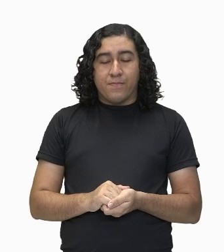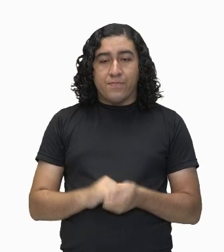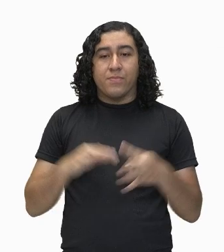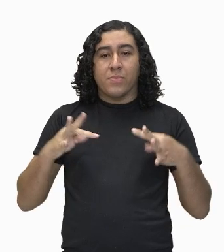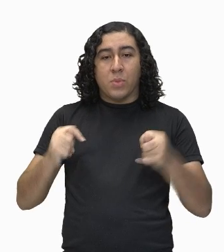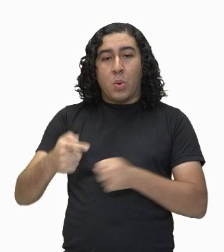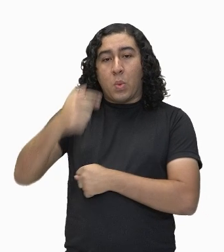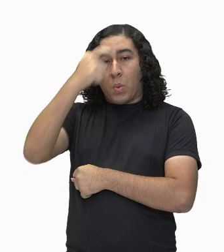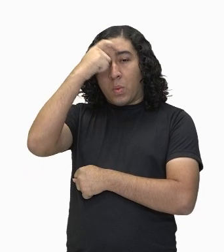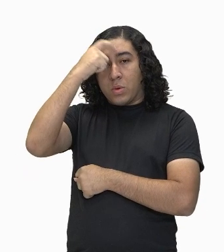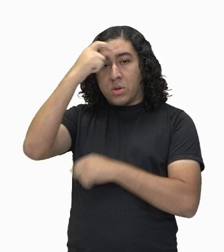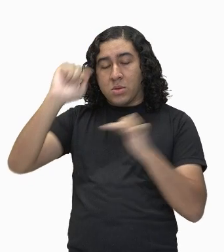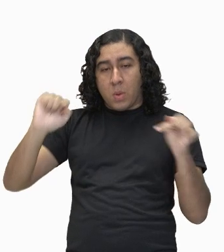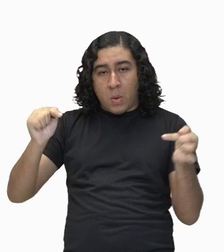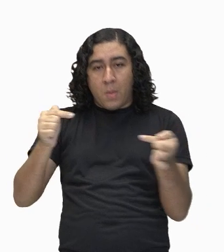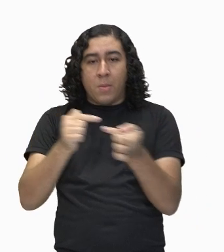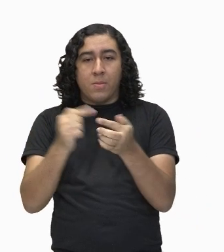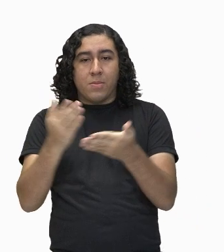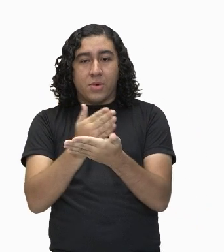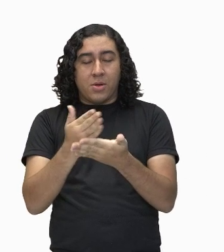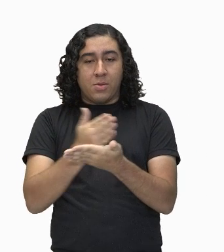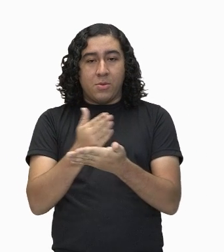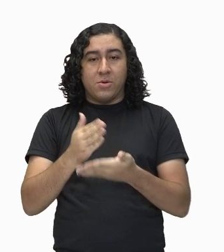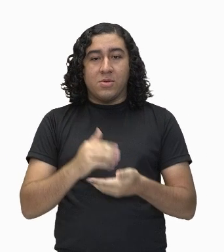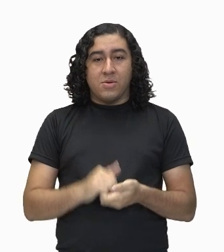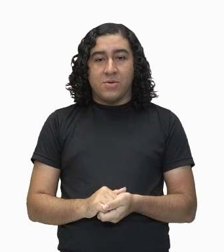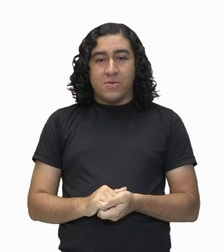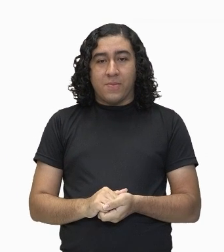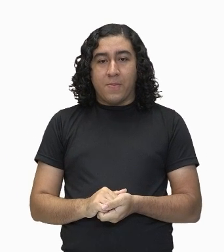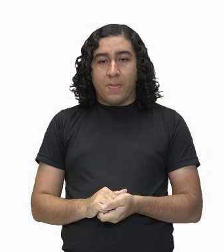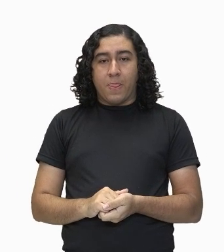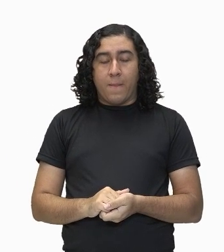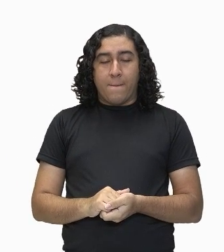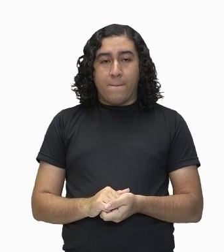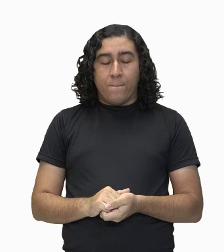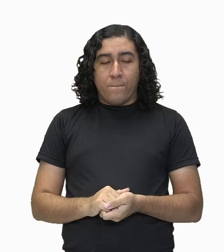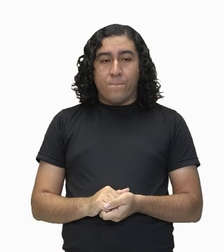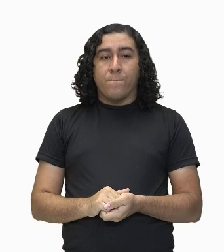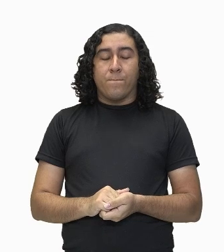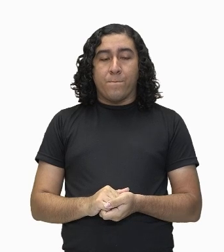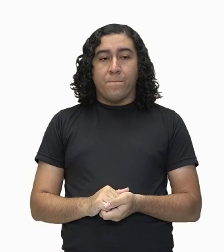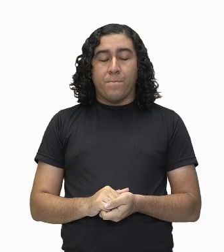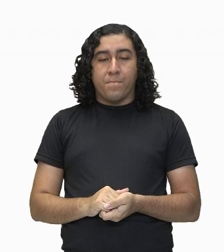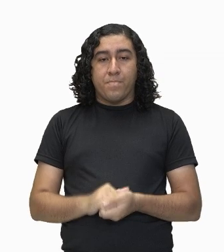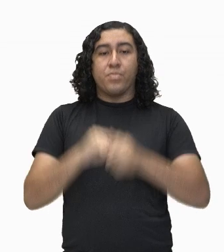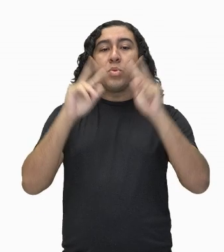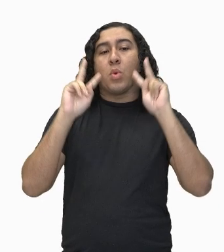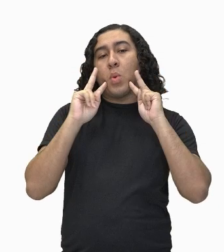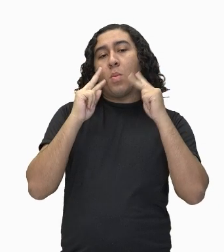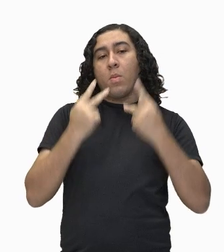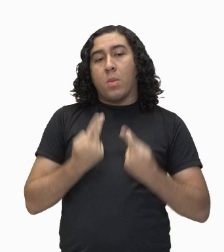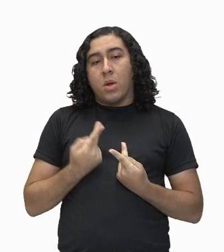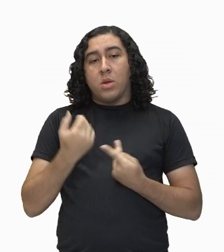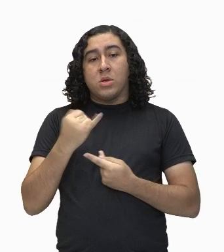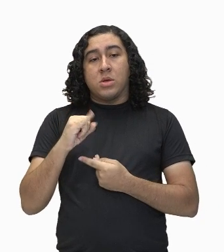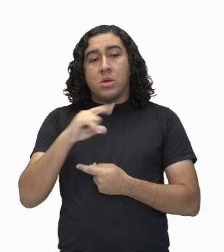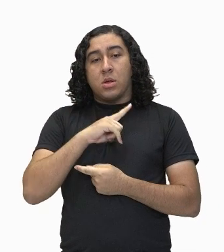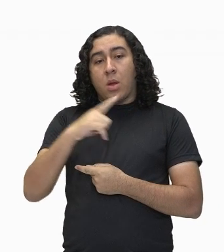de alguma coisa. Então, o ser humano, se ele tem